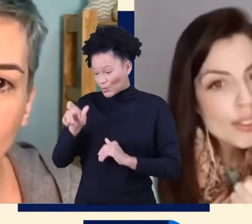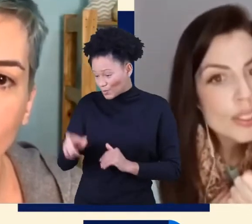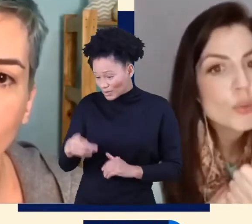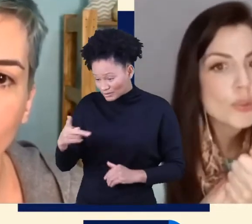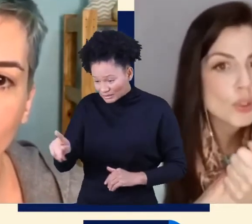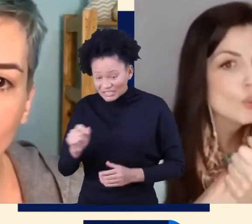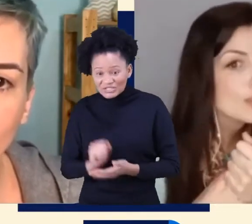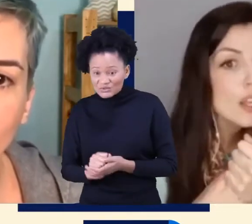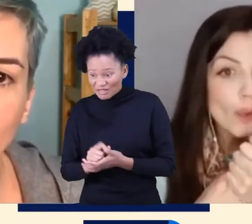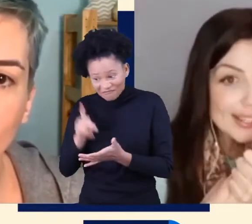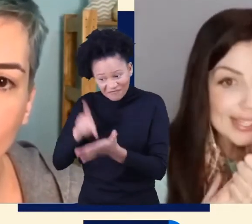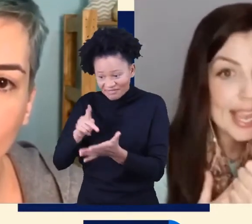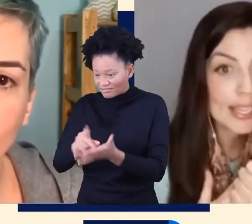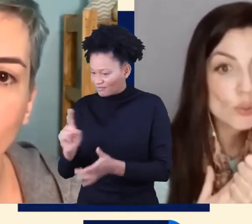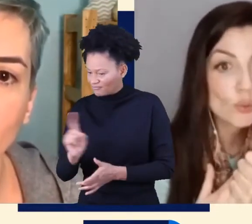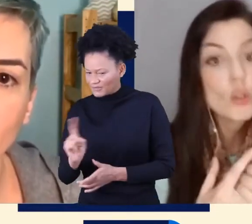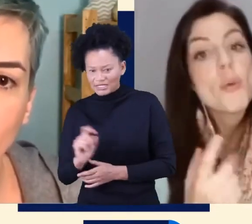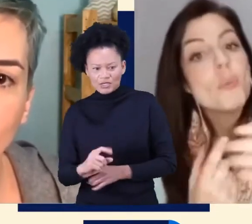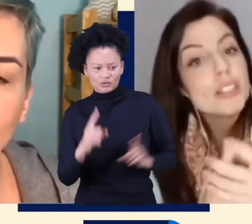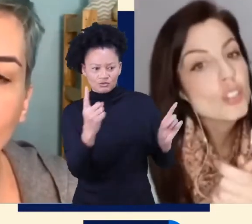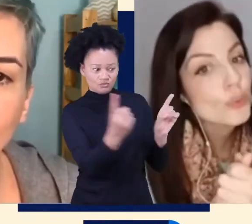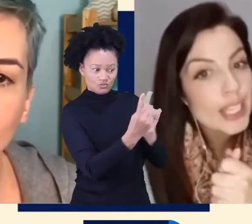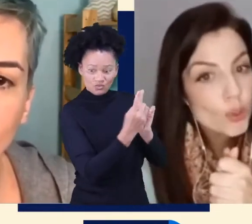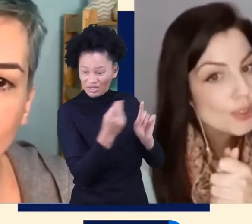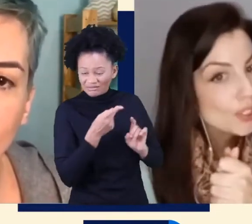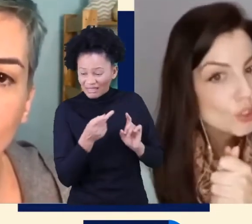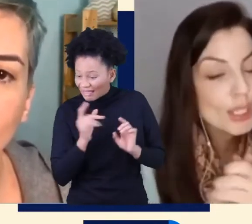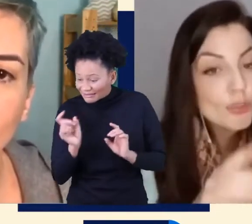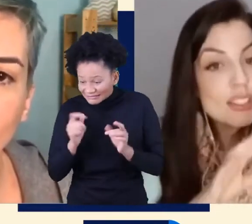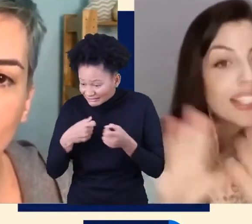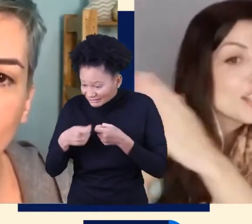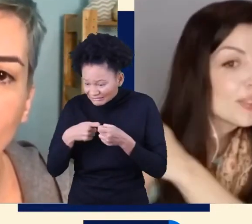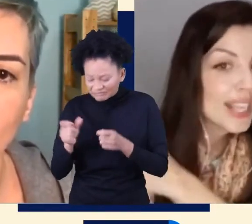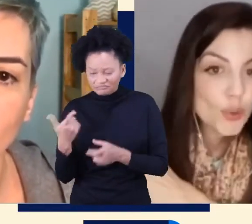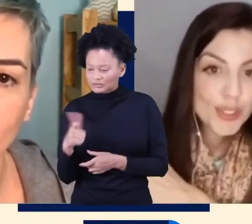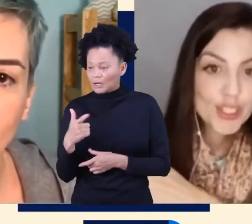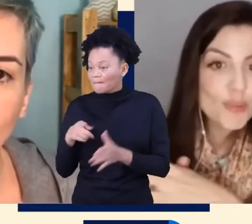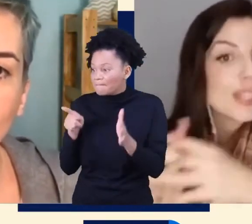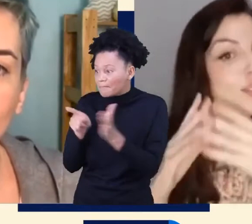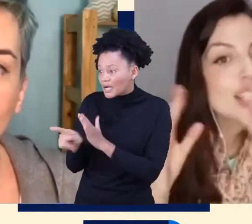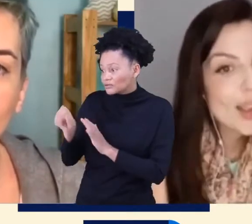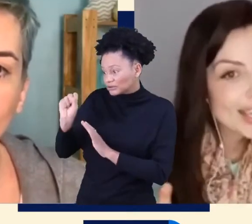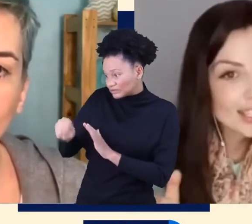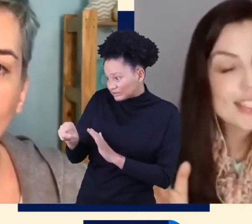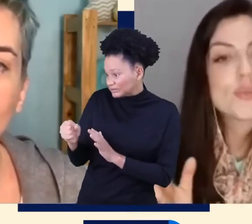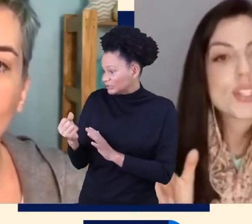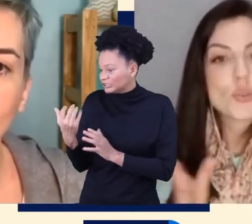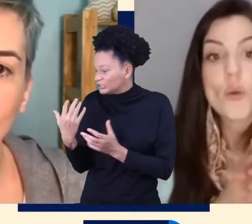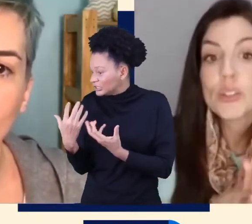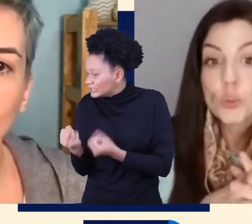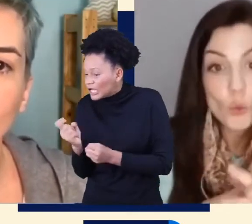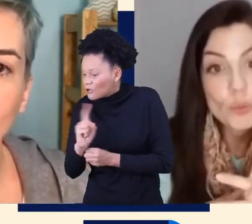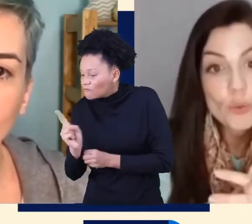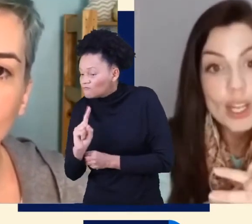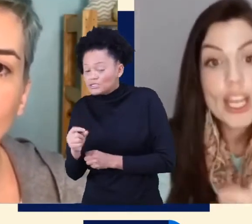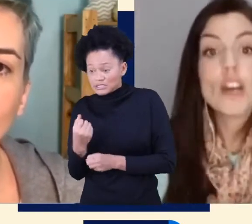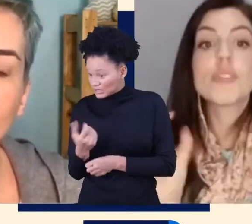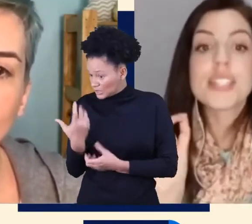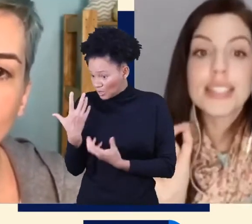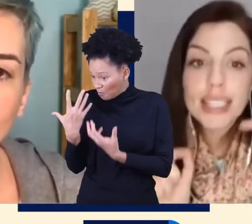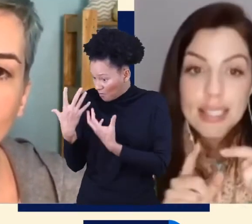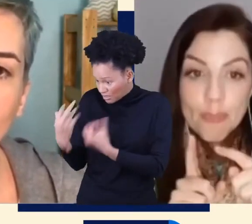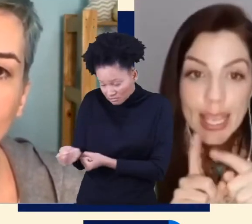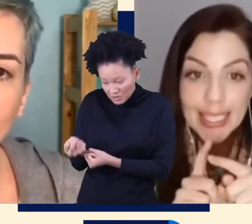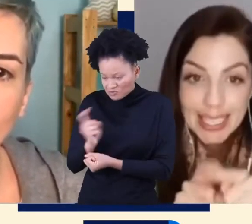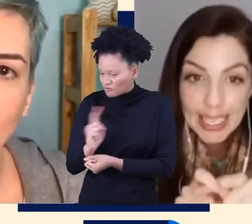não mostra 2 pessoas, não é sexo, normalmente não tem consentimento, se não tem consentimento, não é relação sexual, é estupro.